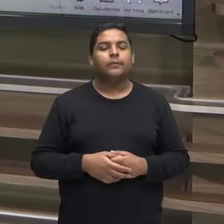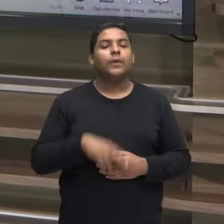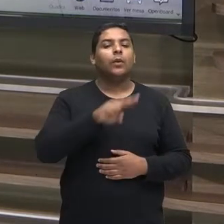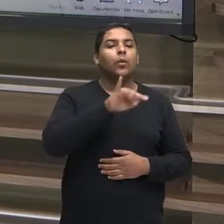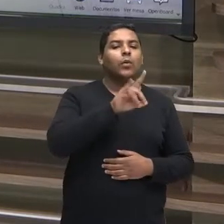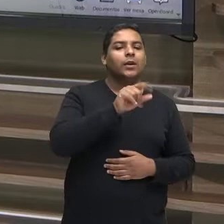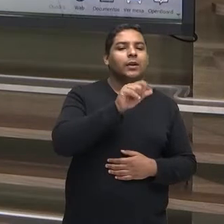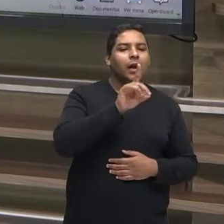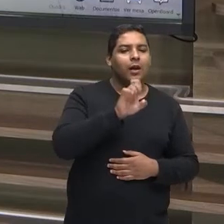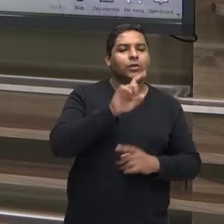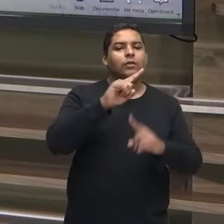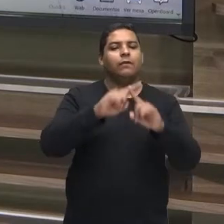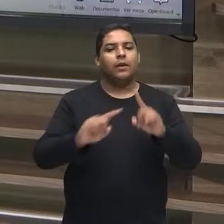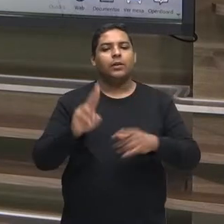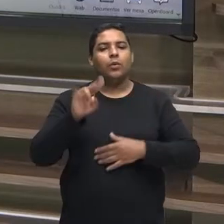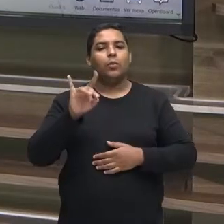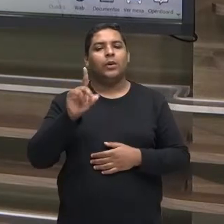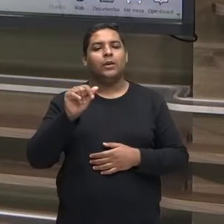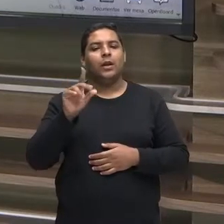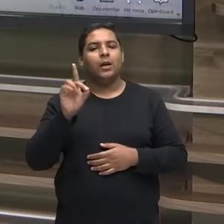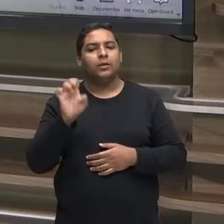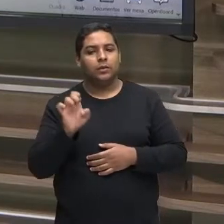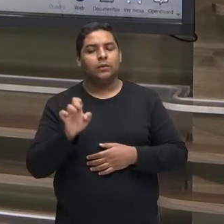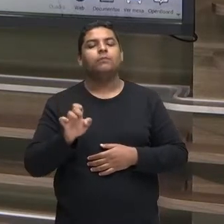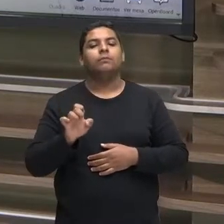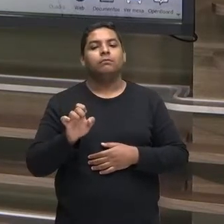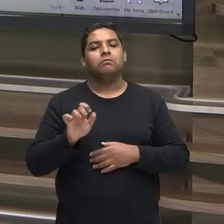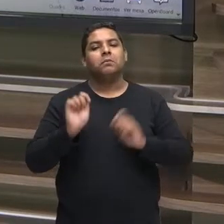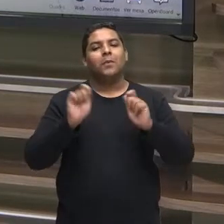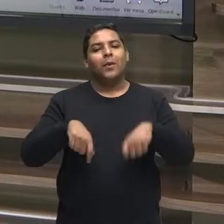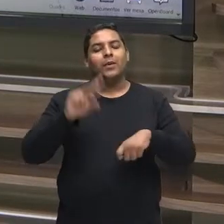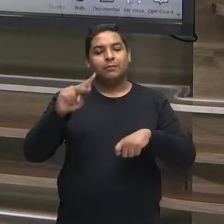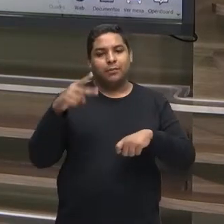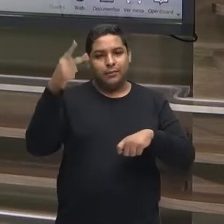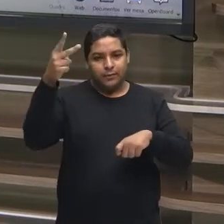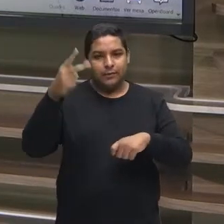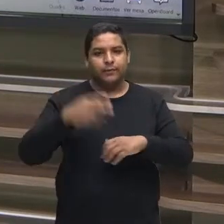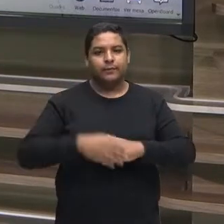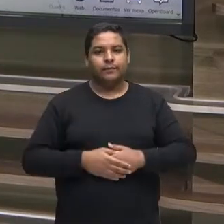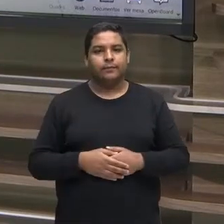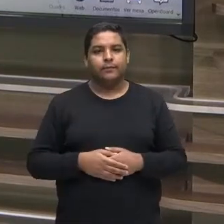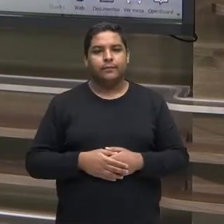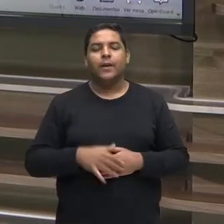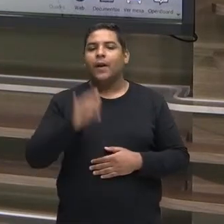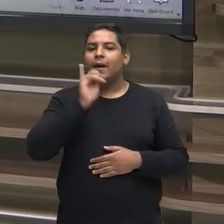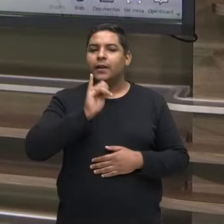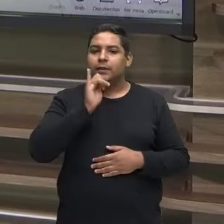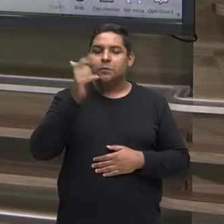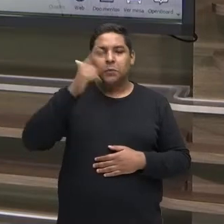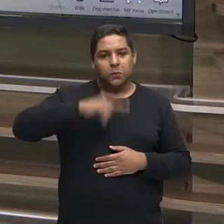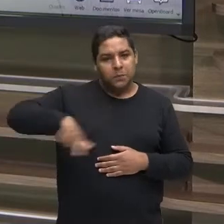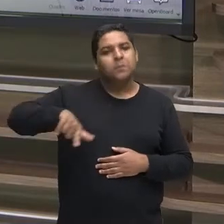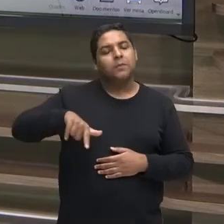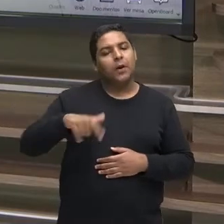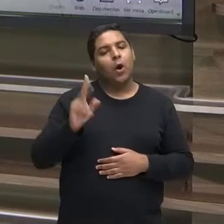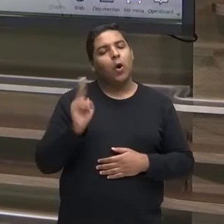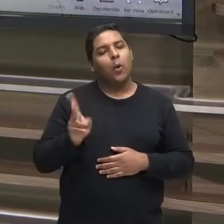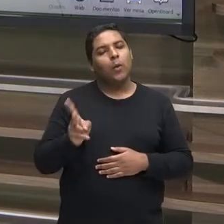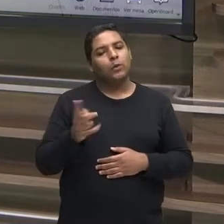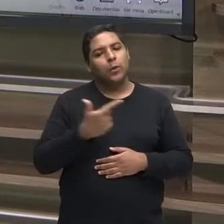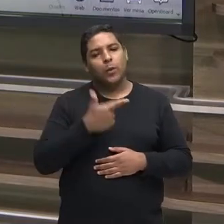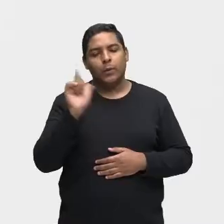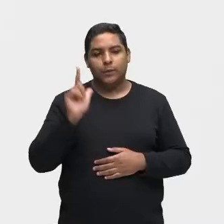unidade. Portanto, isso é potenciado. Vamos a mais um exemplo da nossa aula sobre